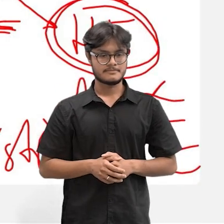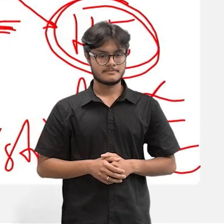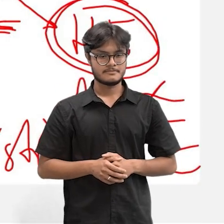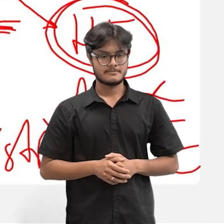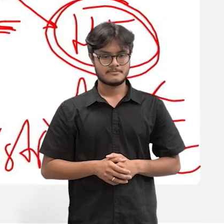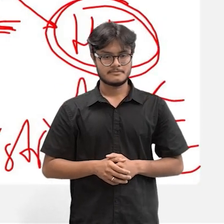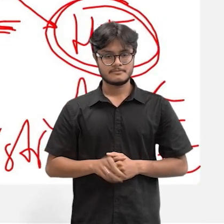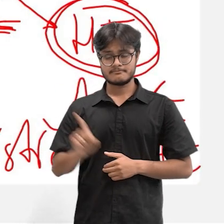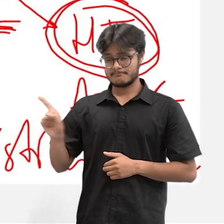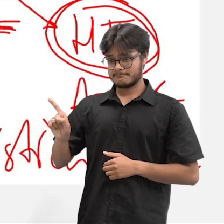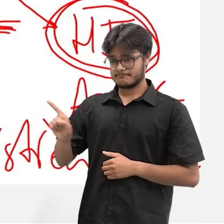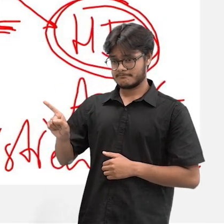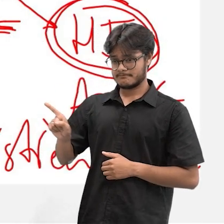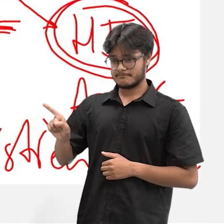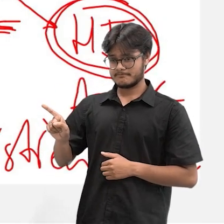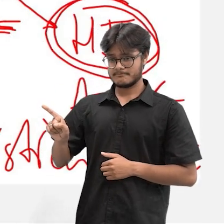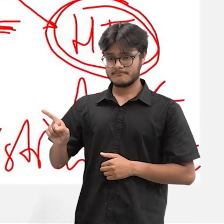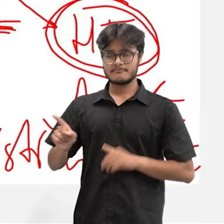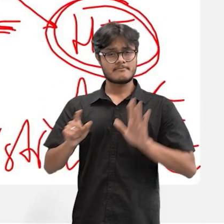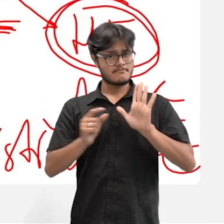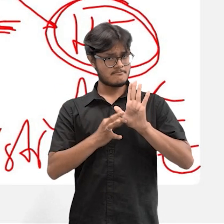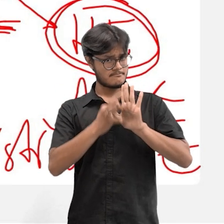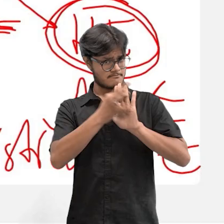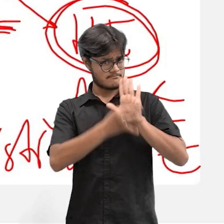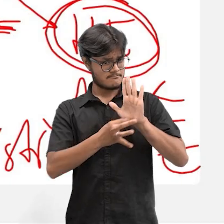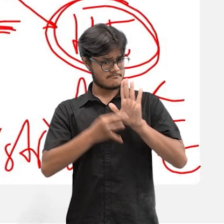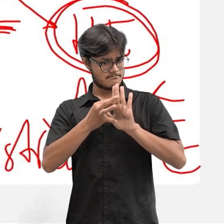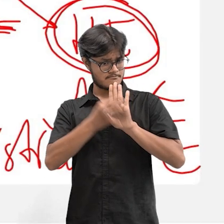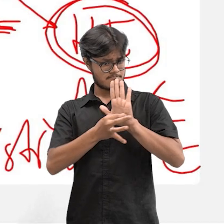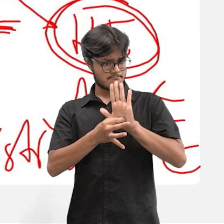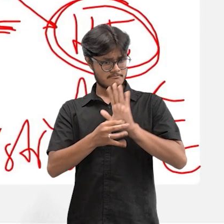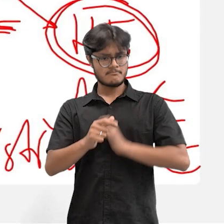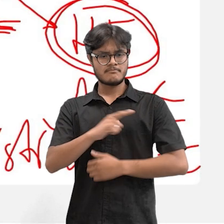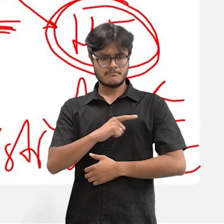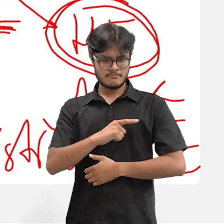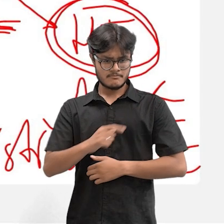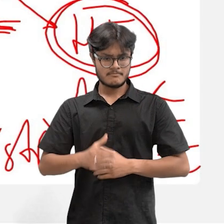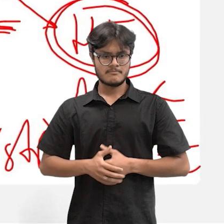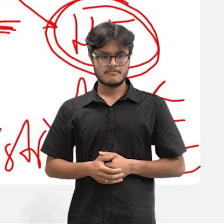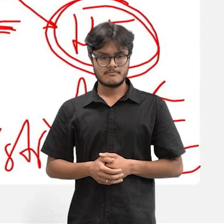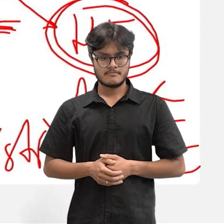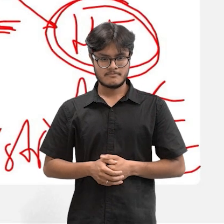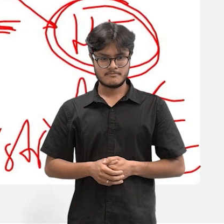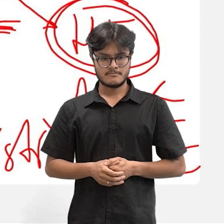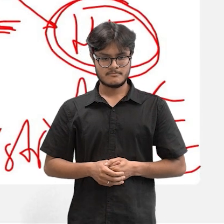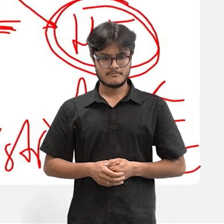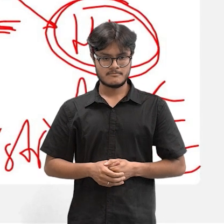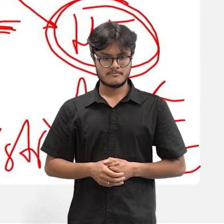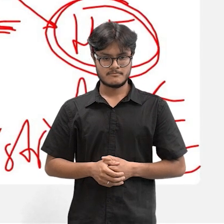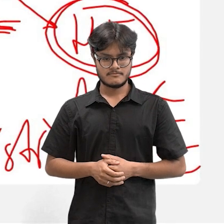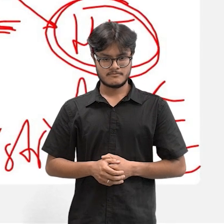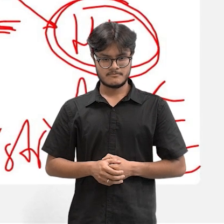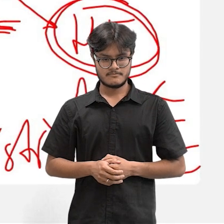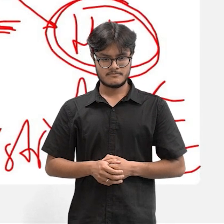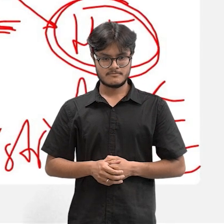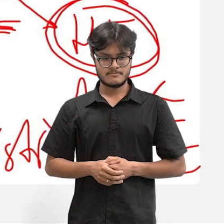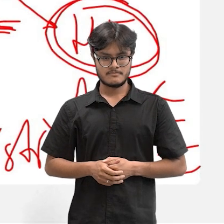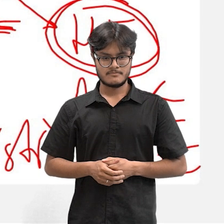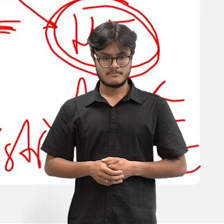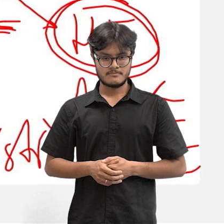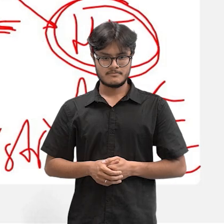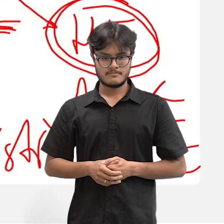daqui, gente? Isso daqui é o que a gente chama de neurocisticercose. Cada buraquinho desse que tu vê no cérebro da